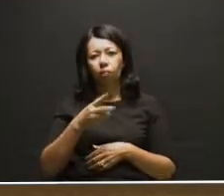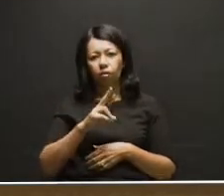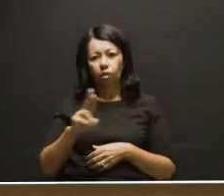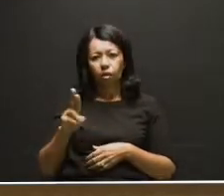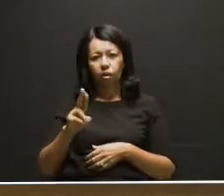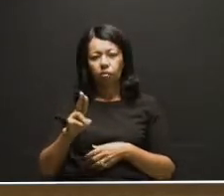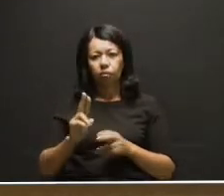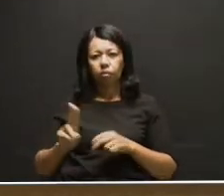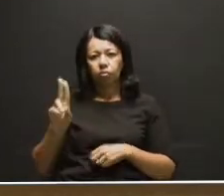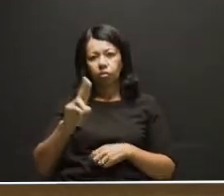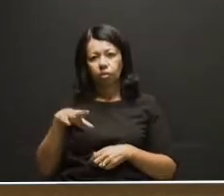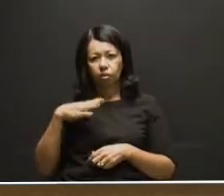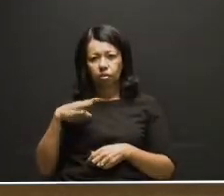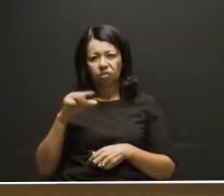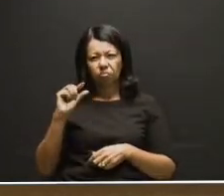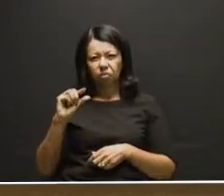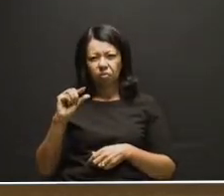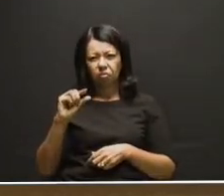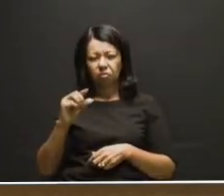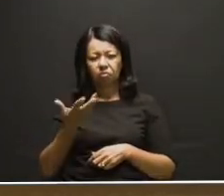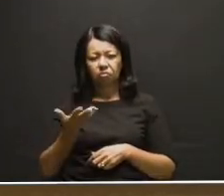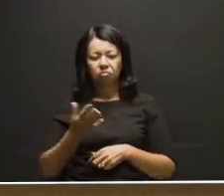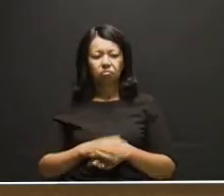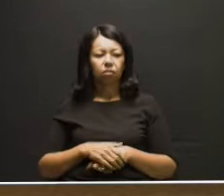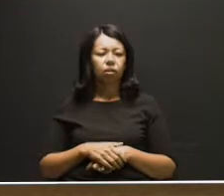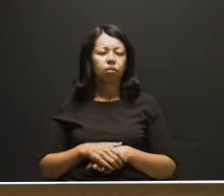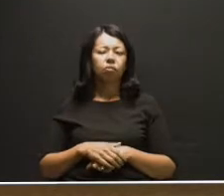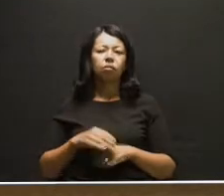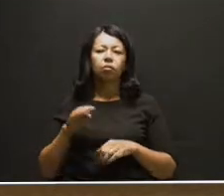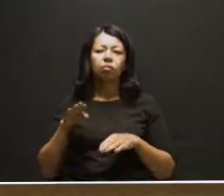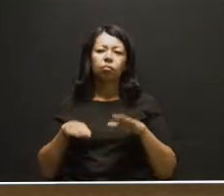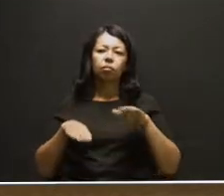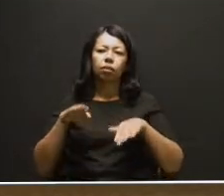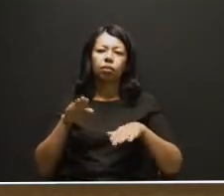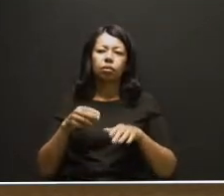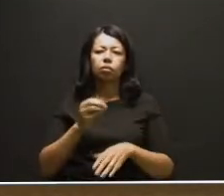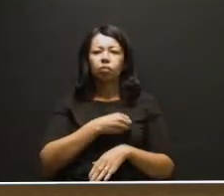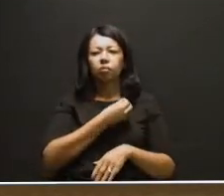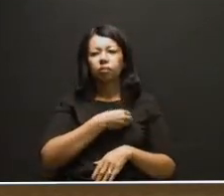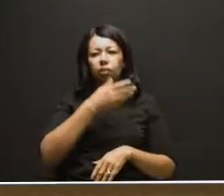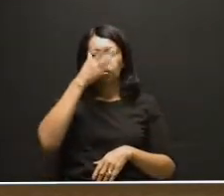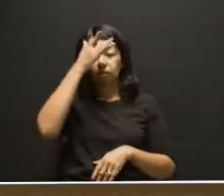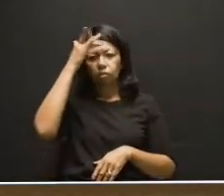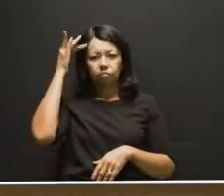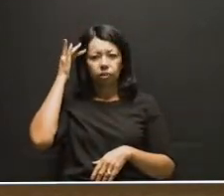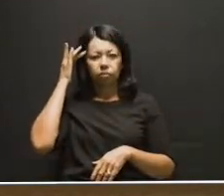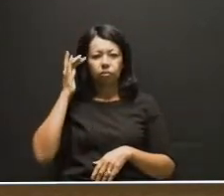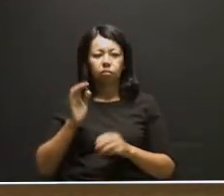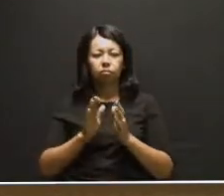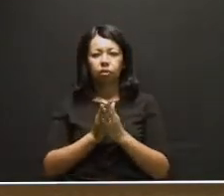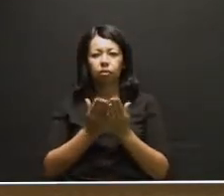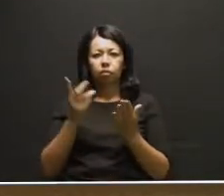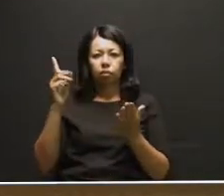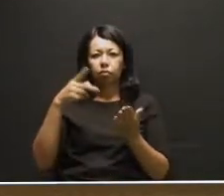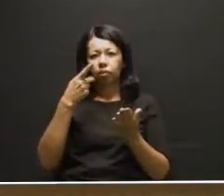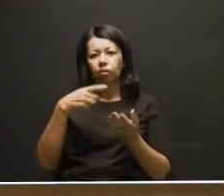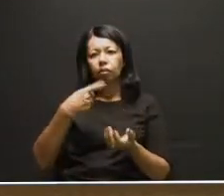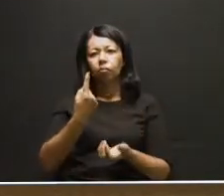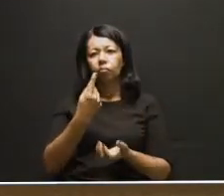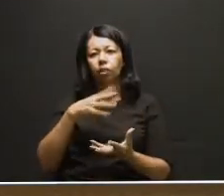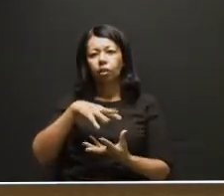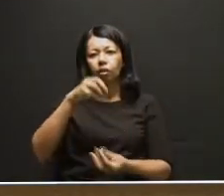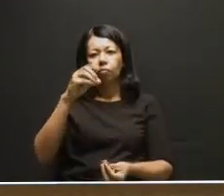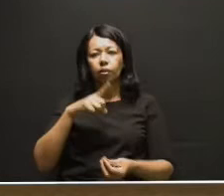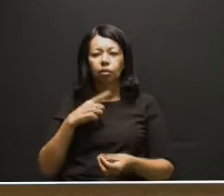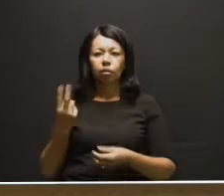cidade isso é muito pouco se você colocar em comparação o valor da vida humana a bíblia diz que uma alma uma vida tem valor